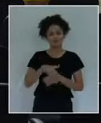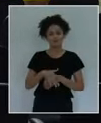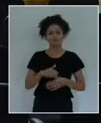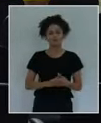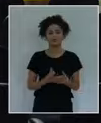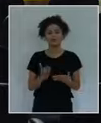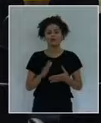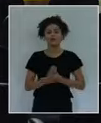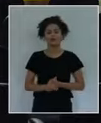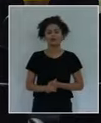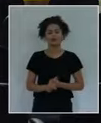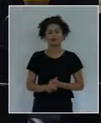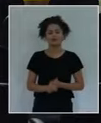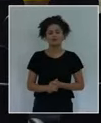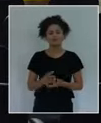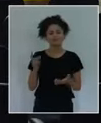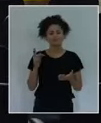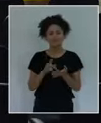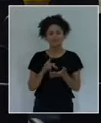os colegas estão falando, realmente,